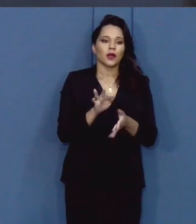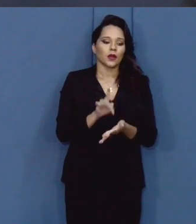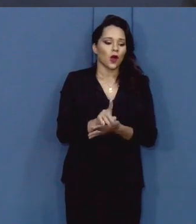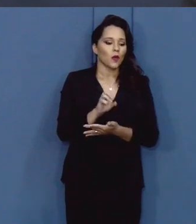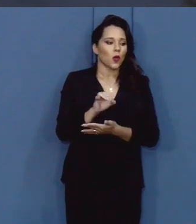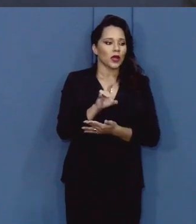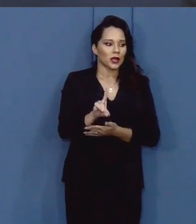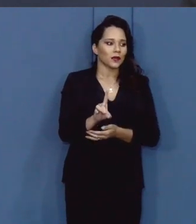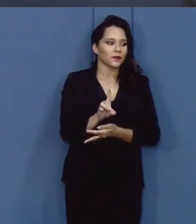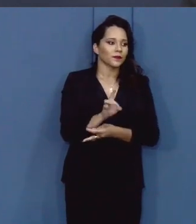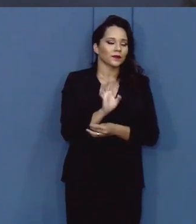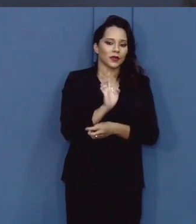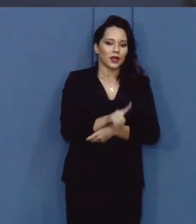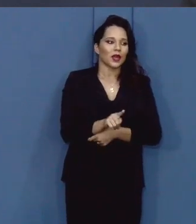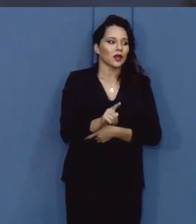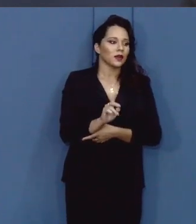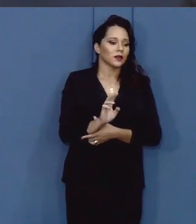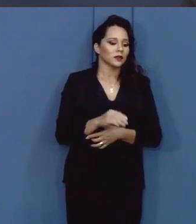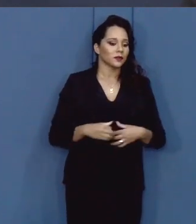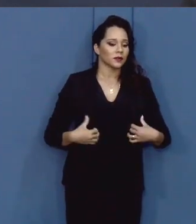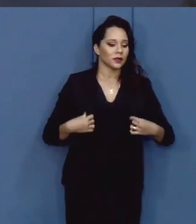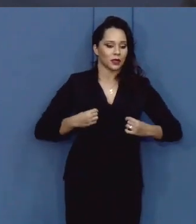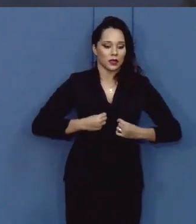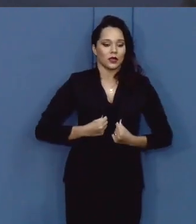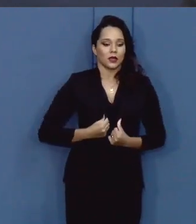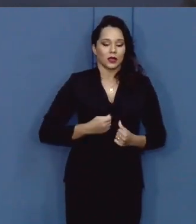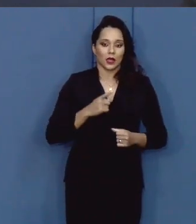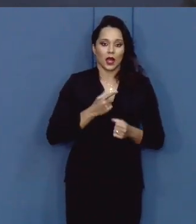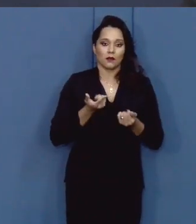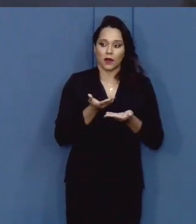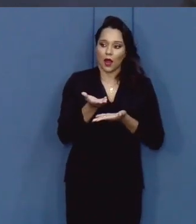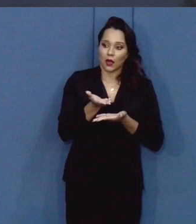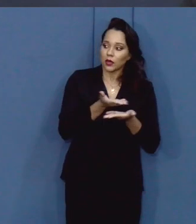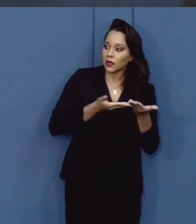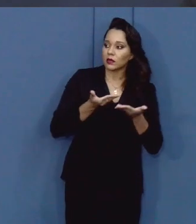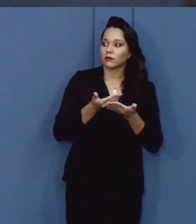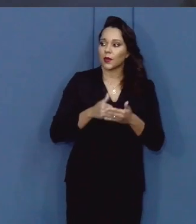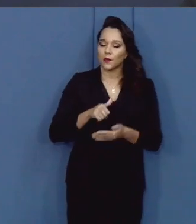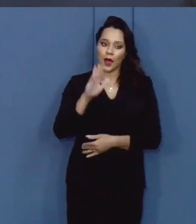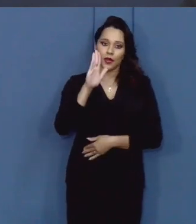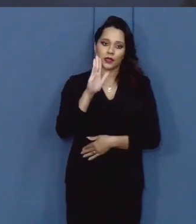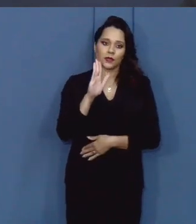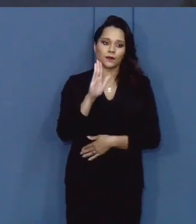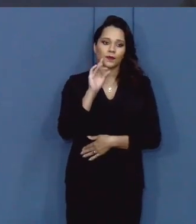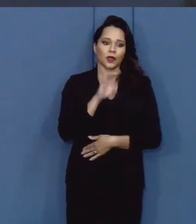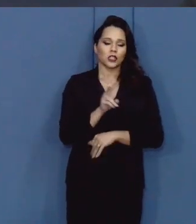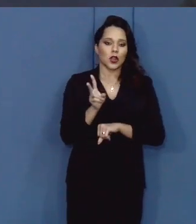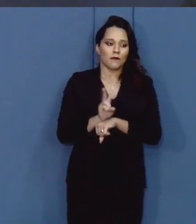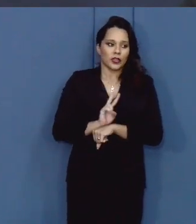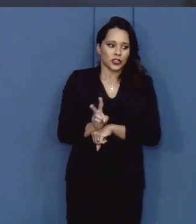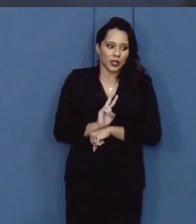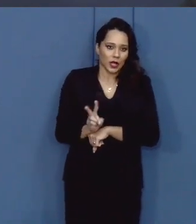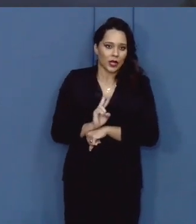que comentava Carlota, ¿sí? Precisamente para ir transitando além da